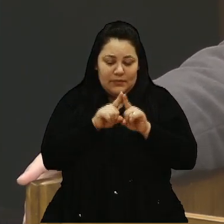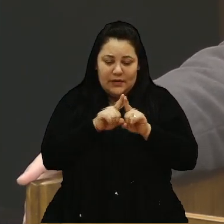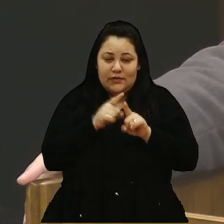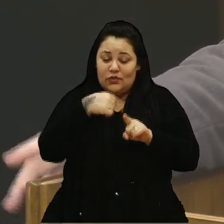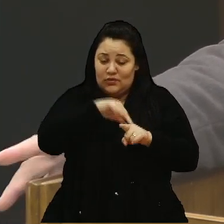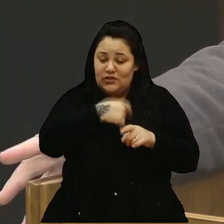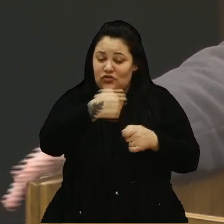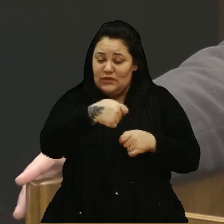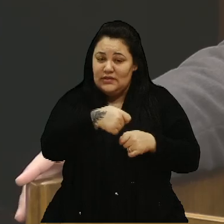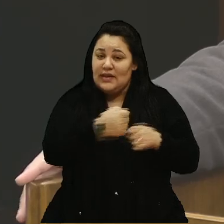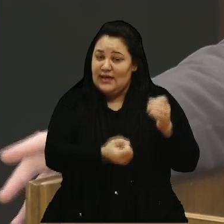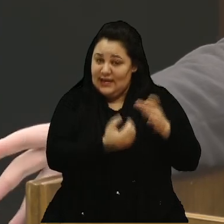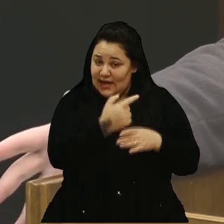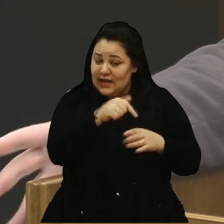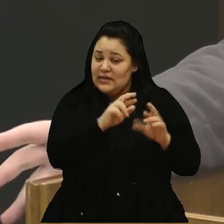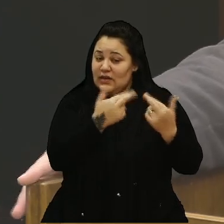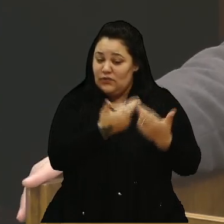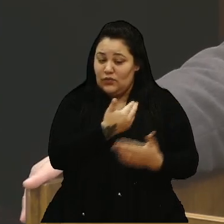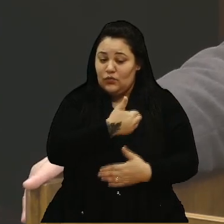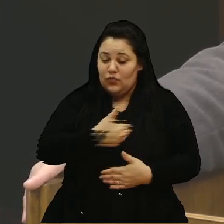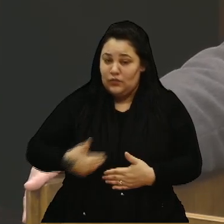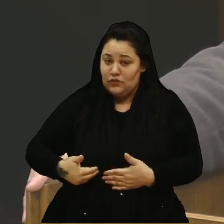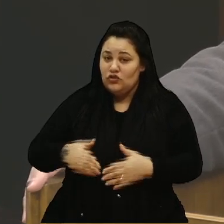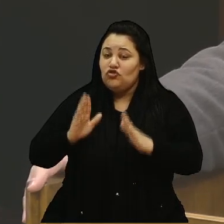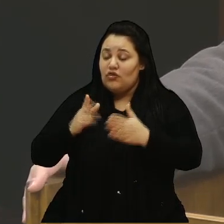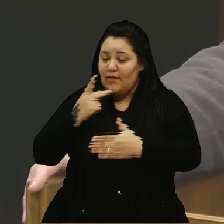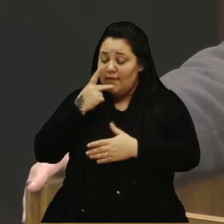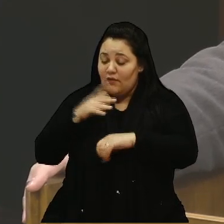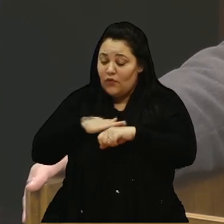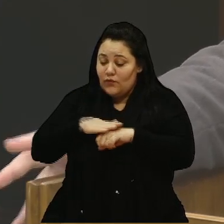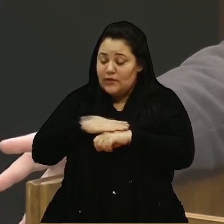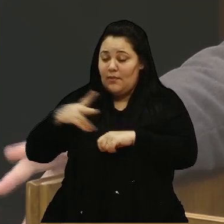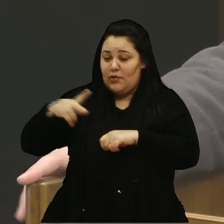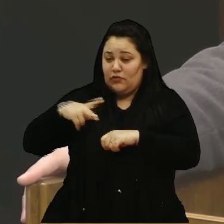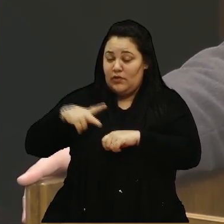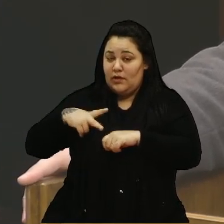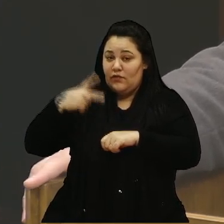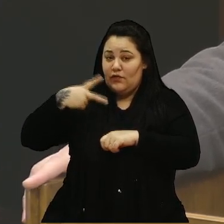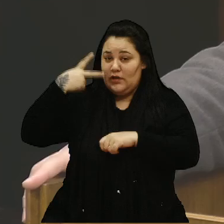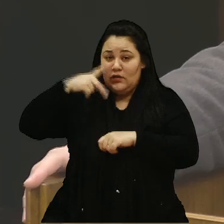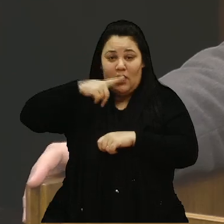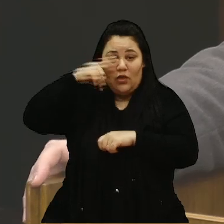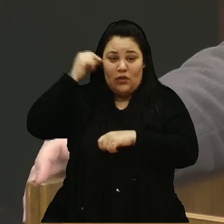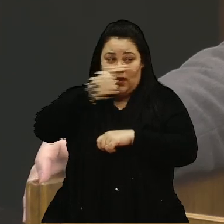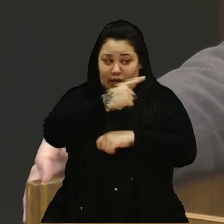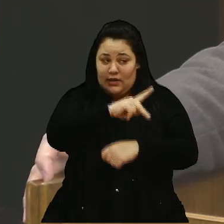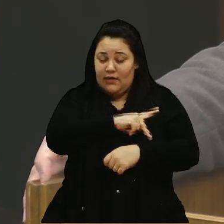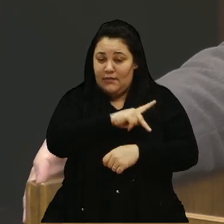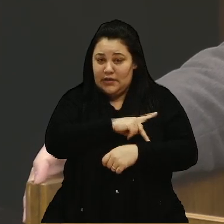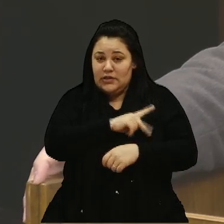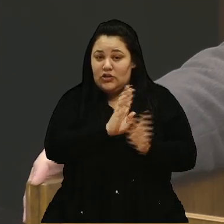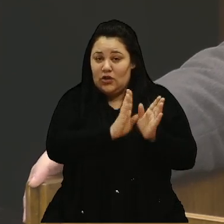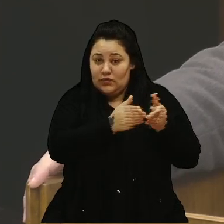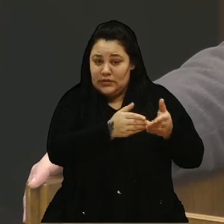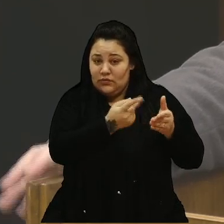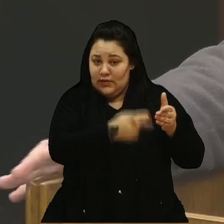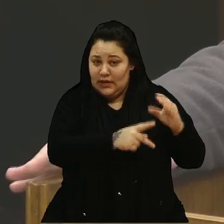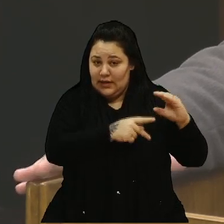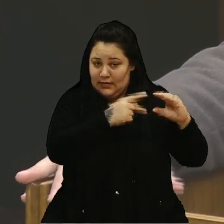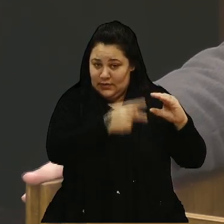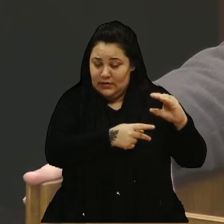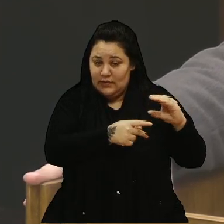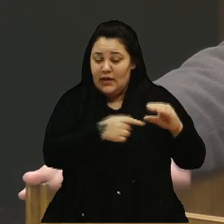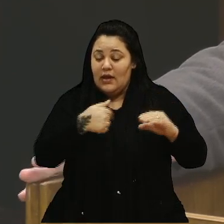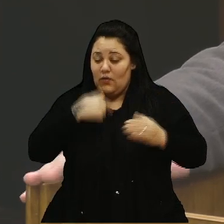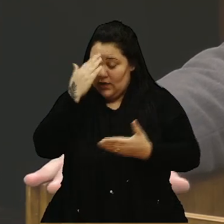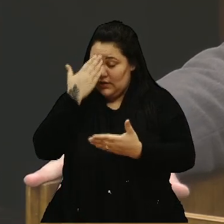audiência pública, né? Já disse isso aqui, falarei pessoalmente também com o vereador Adonai, enquanto presidente aí desta comissão da nossa casa. Acredito